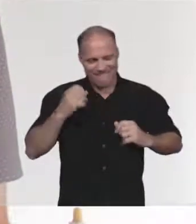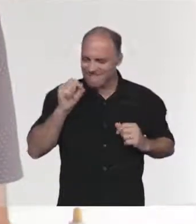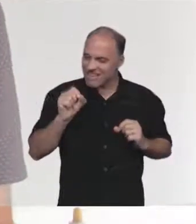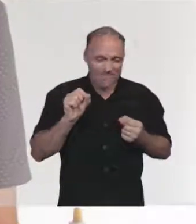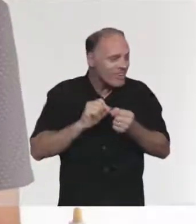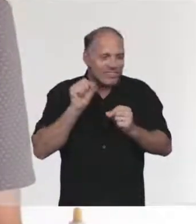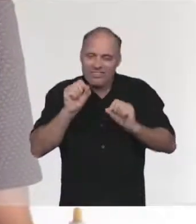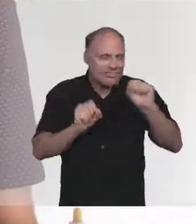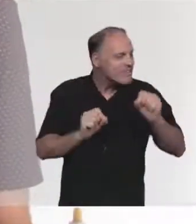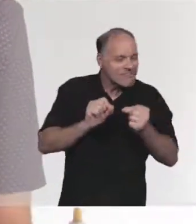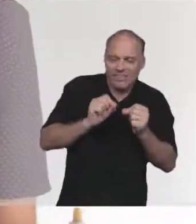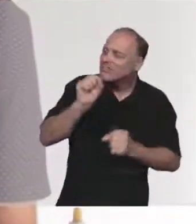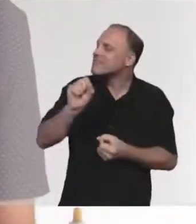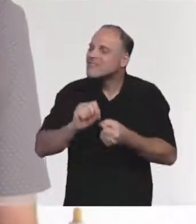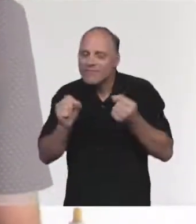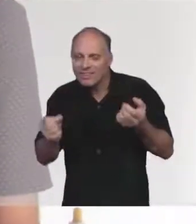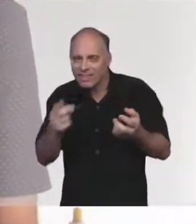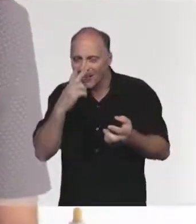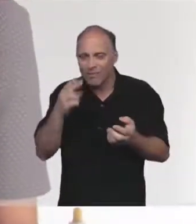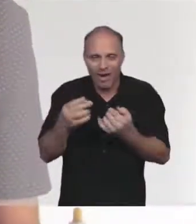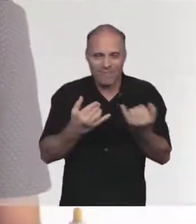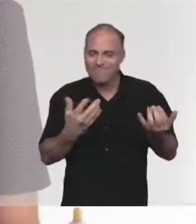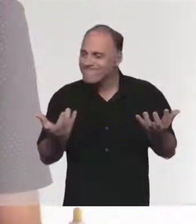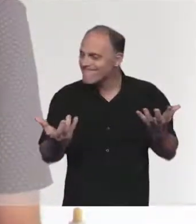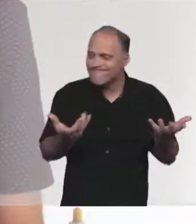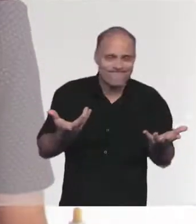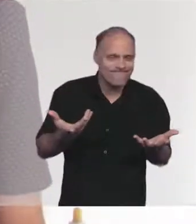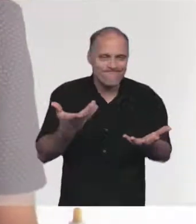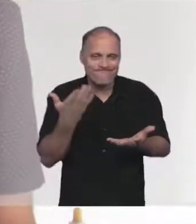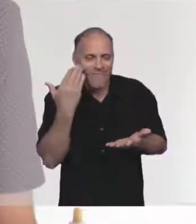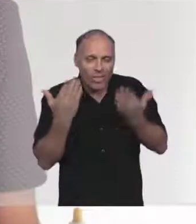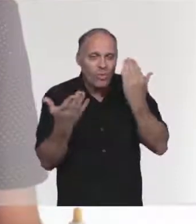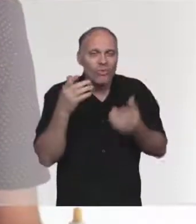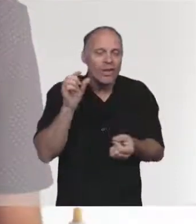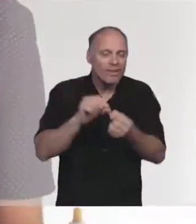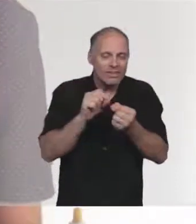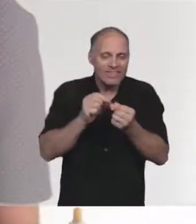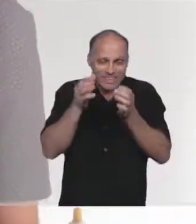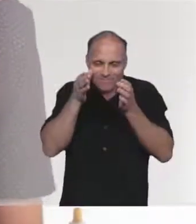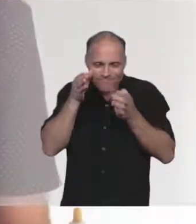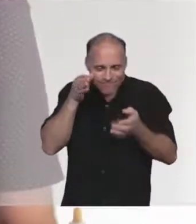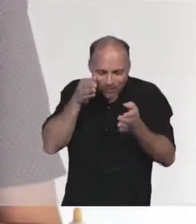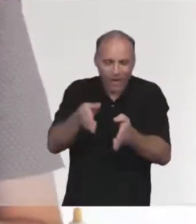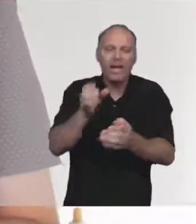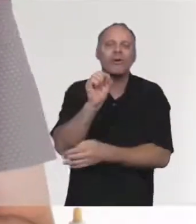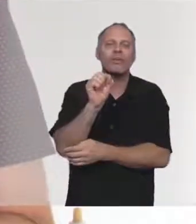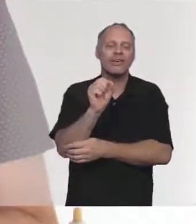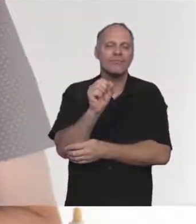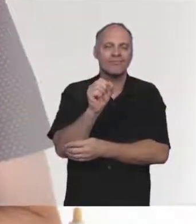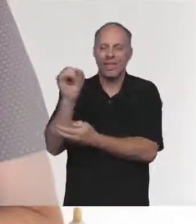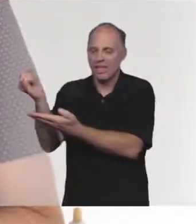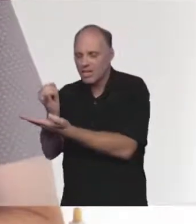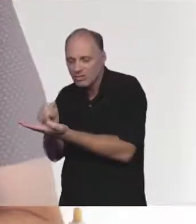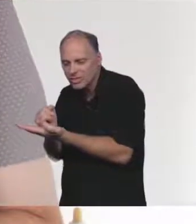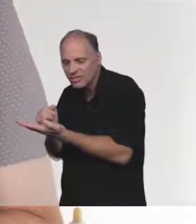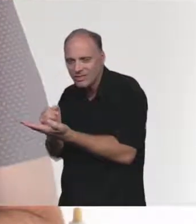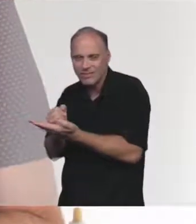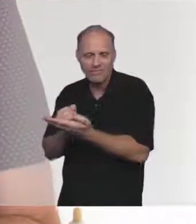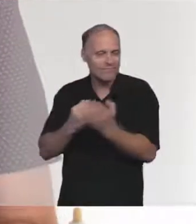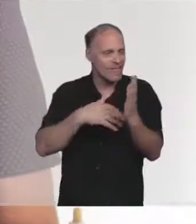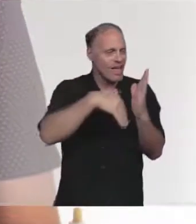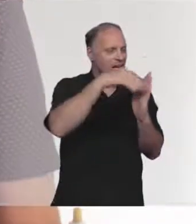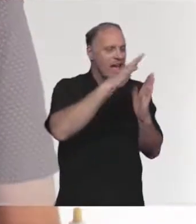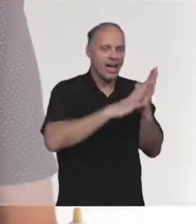ficar meio na corda bamba, né, dessas linguagens, né? Ilustração,